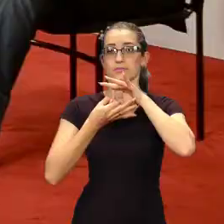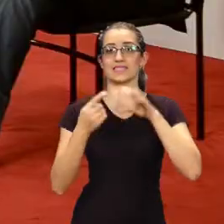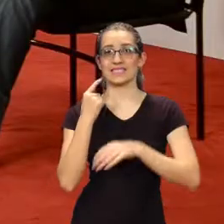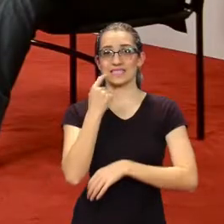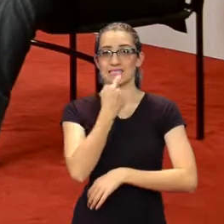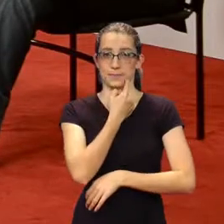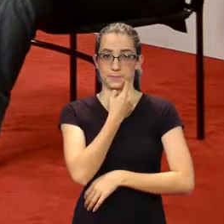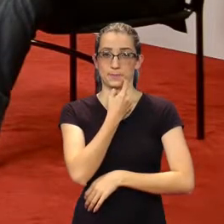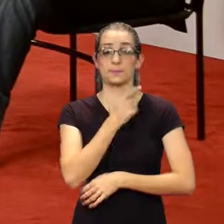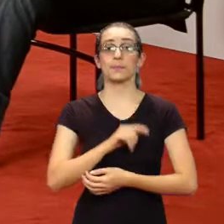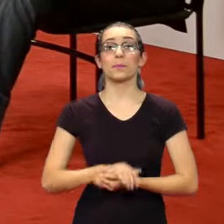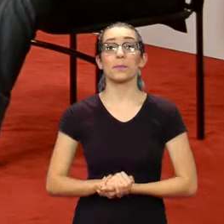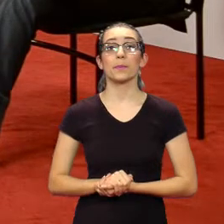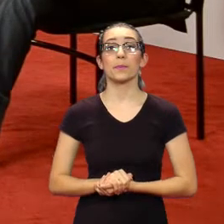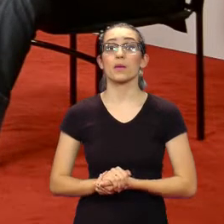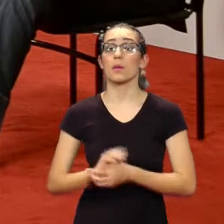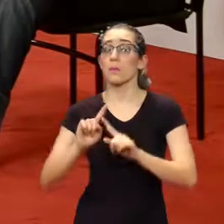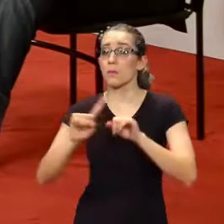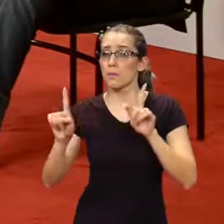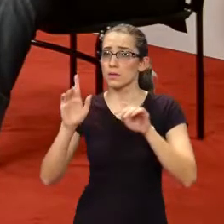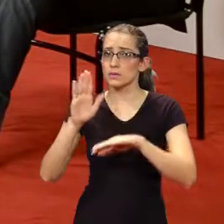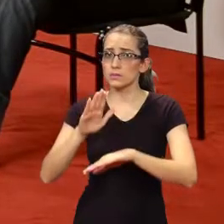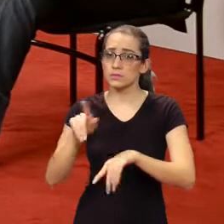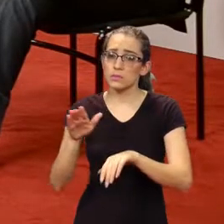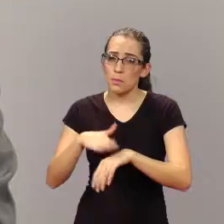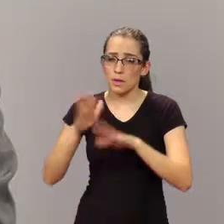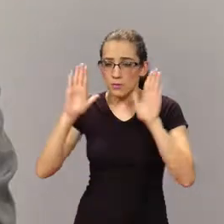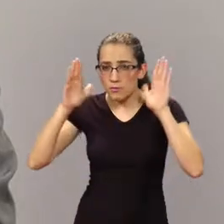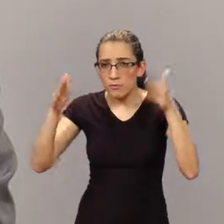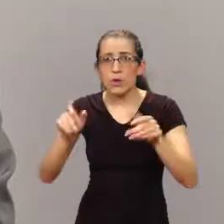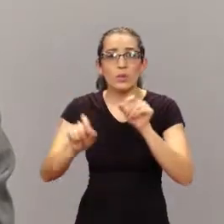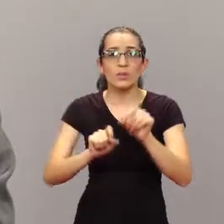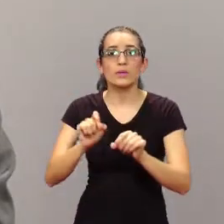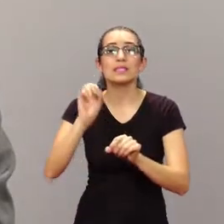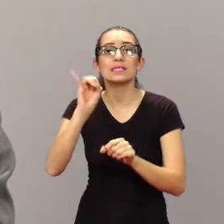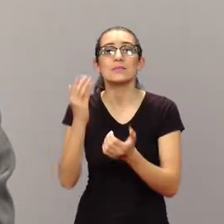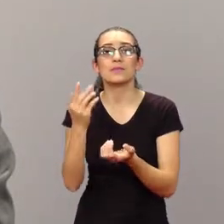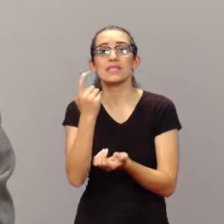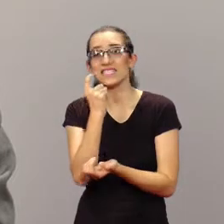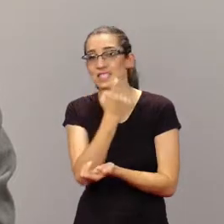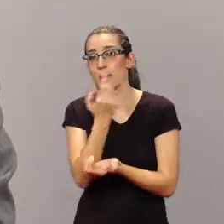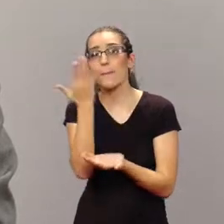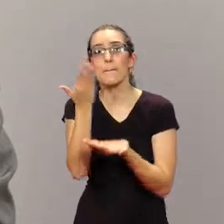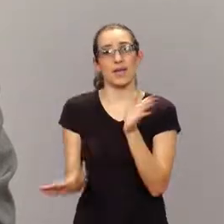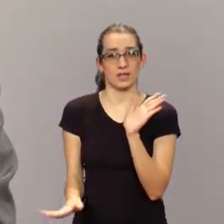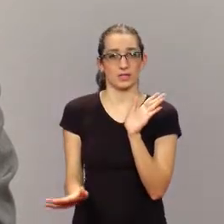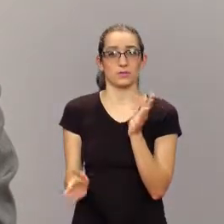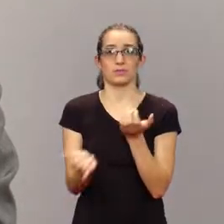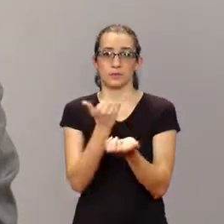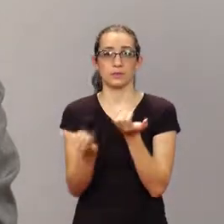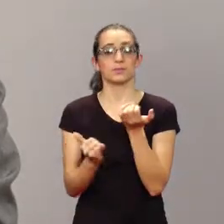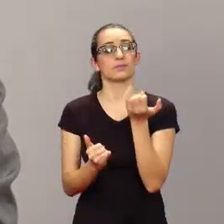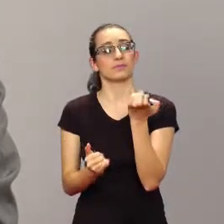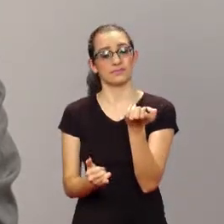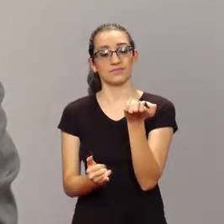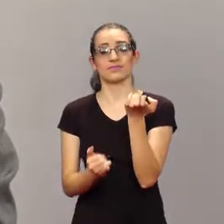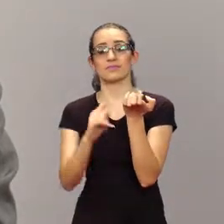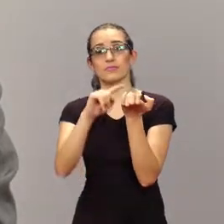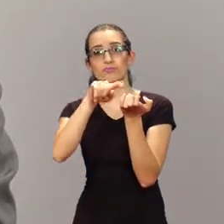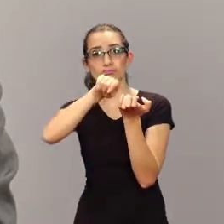relacionada à odontologia. Mais especificamente sobre a perda dental. Porque a perda de um